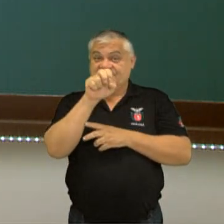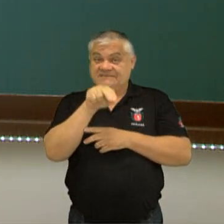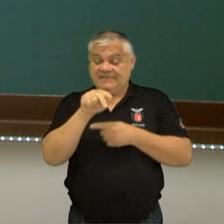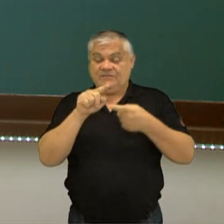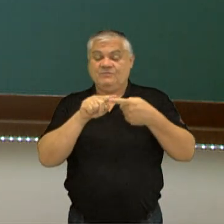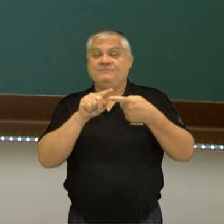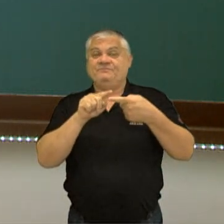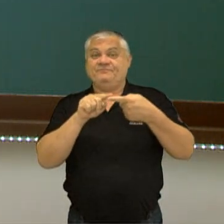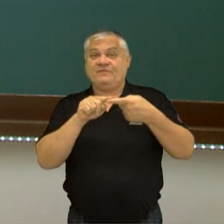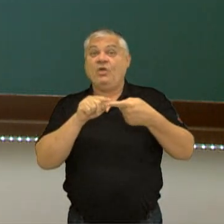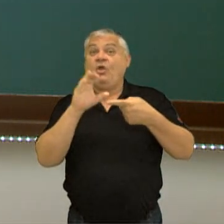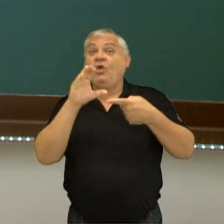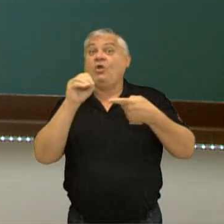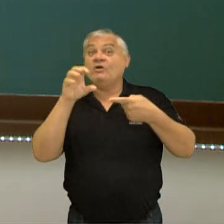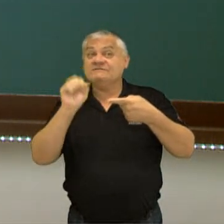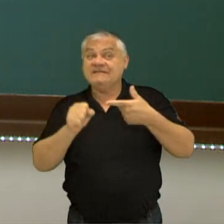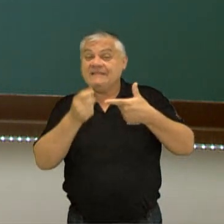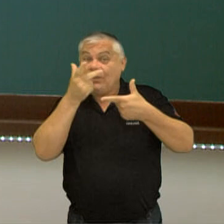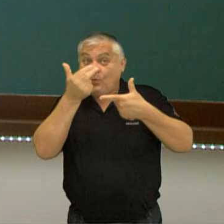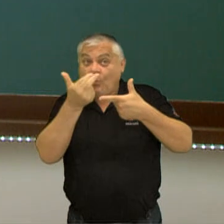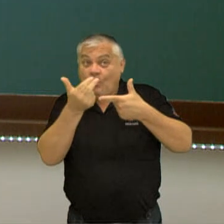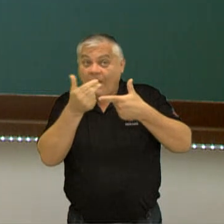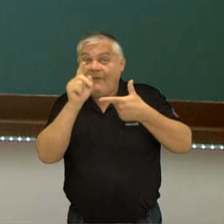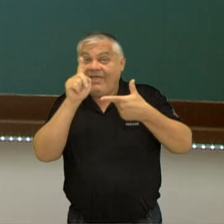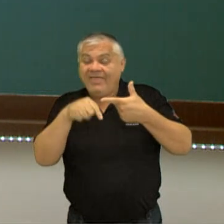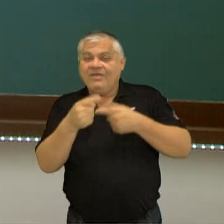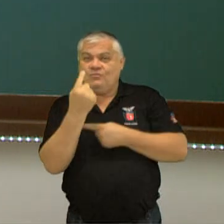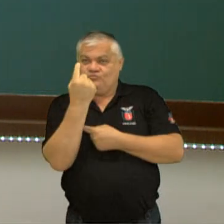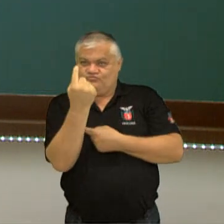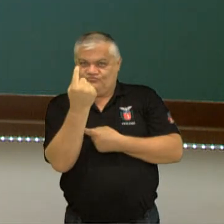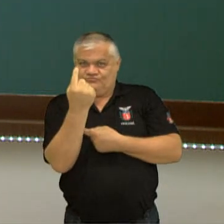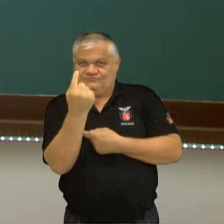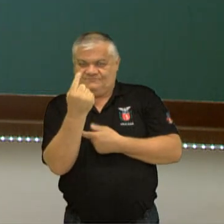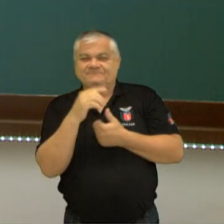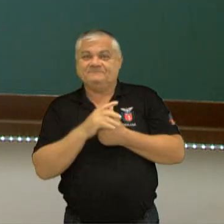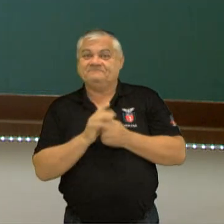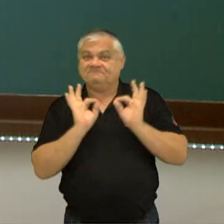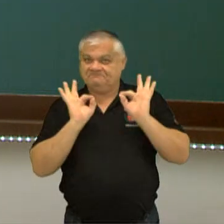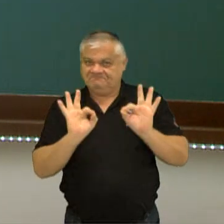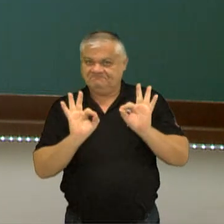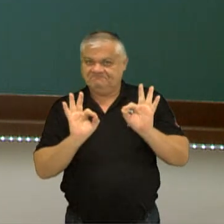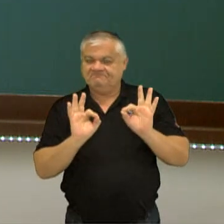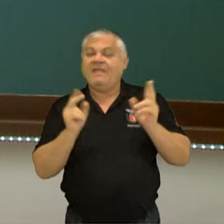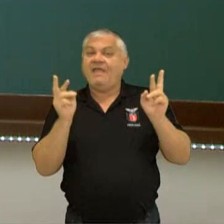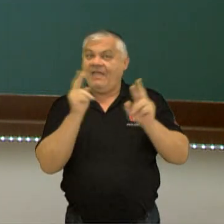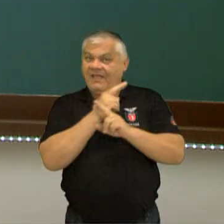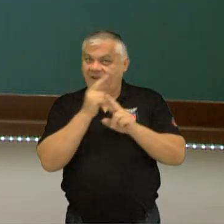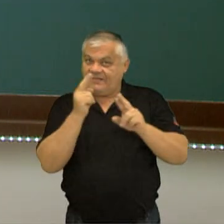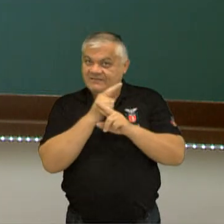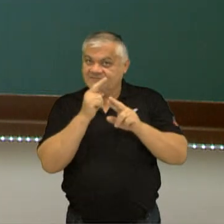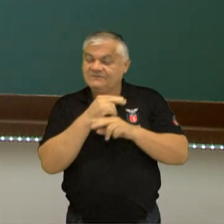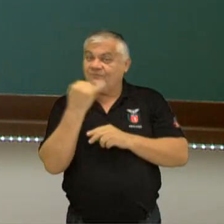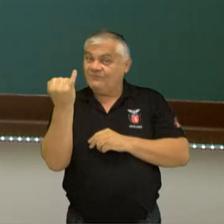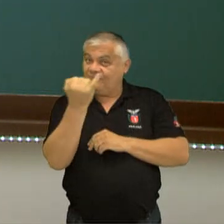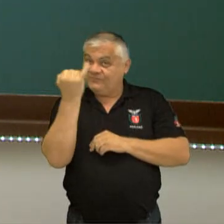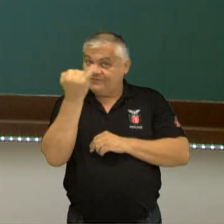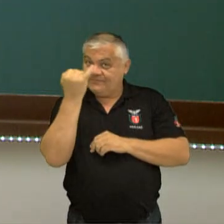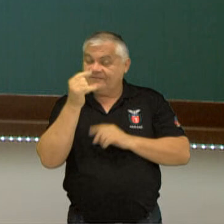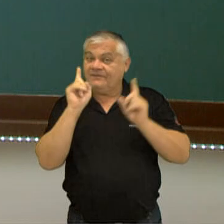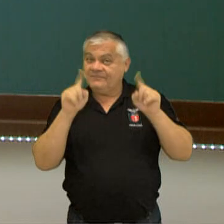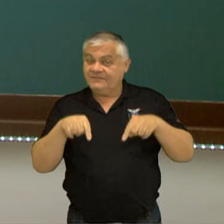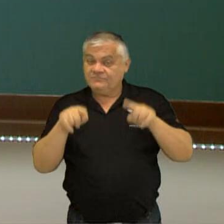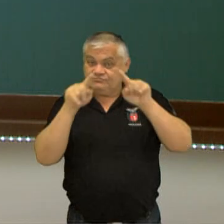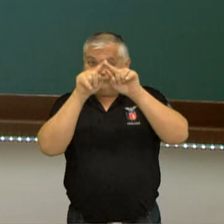cosseno ao quadrado do mesmo ângulo é igual a 1. Essa é a relação fundamental da trigonometria. Façam